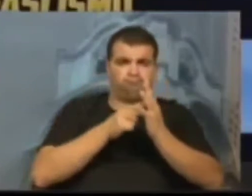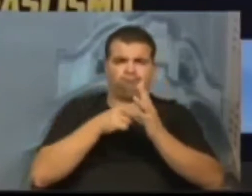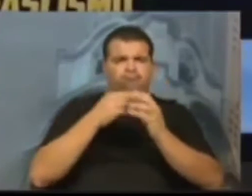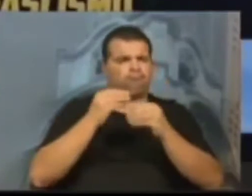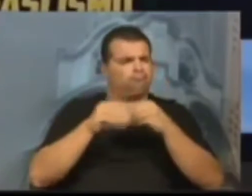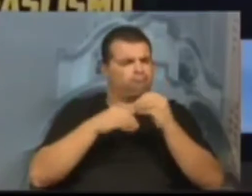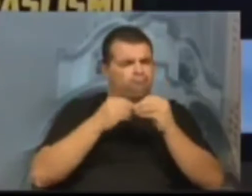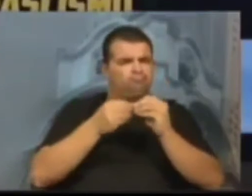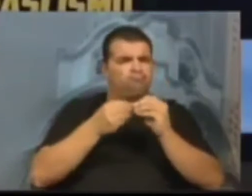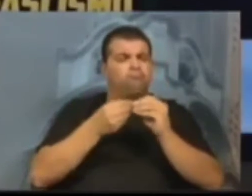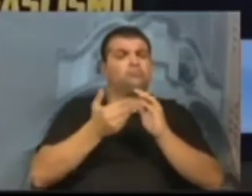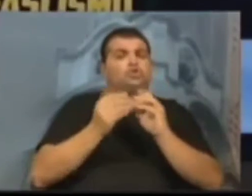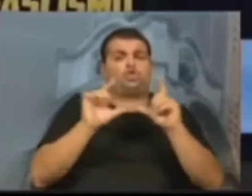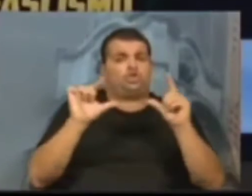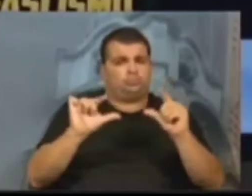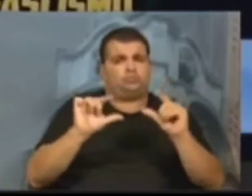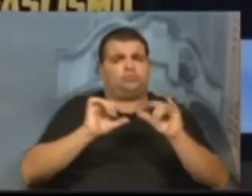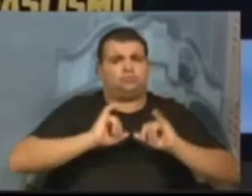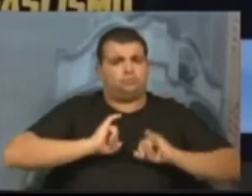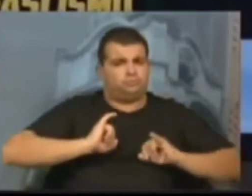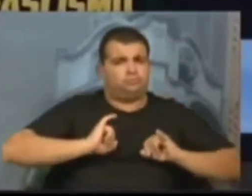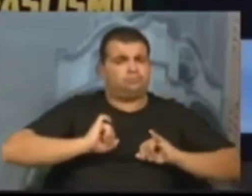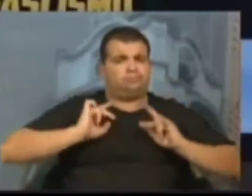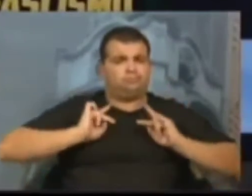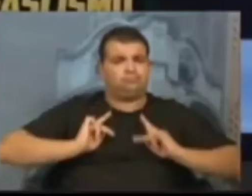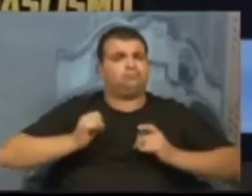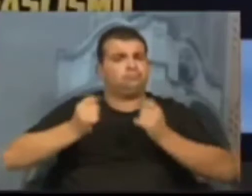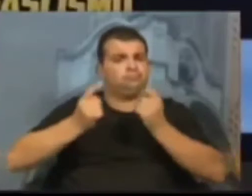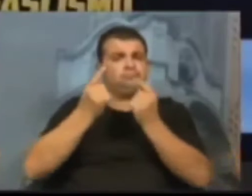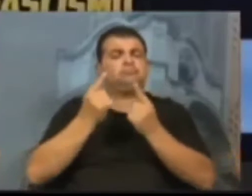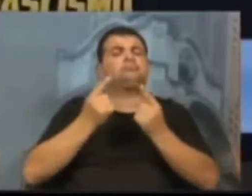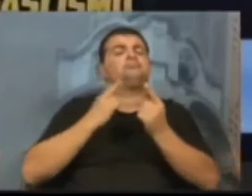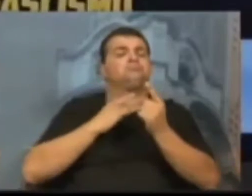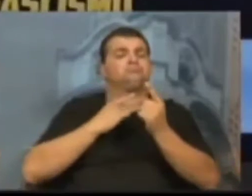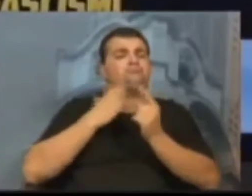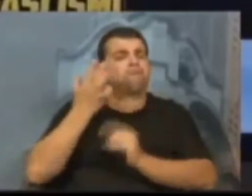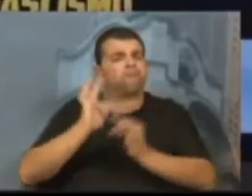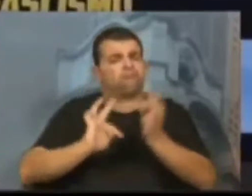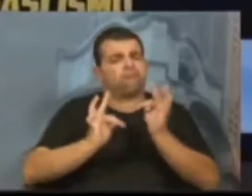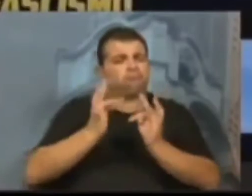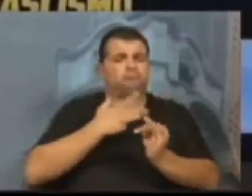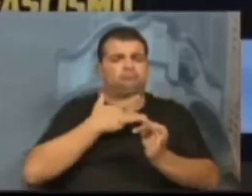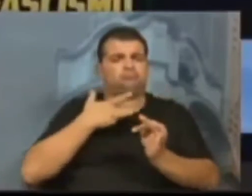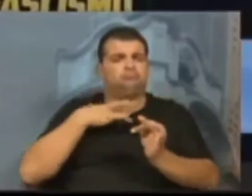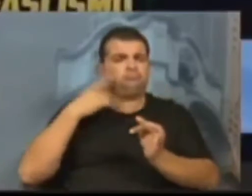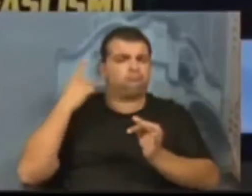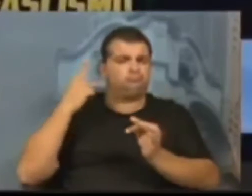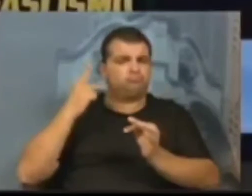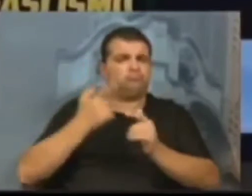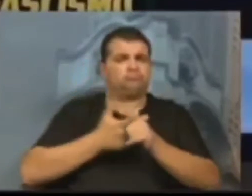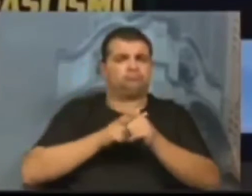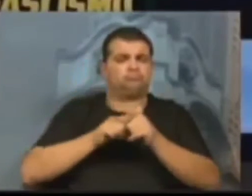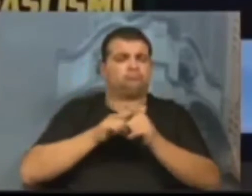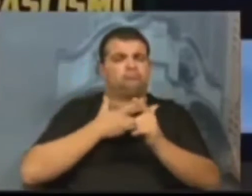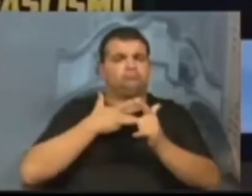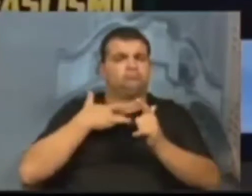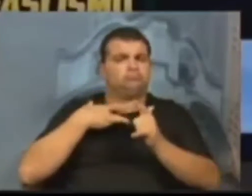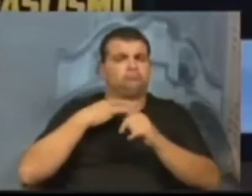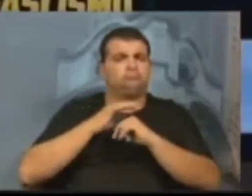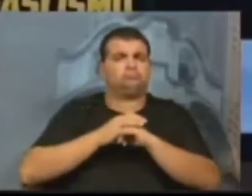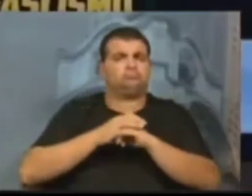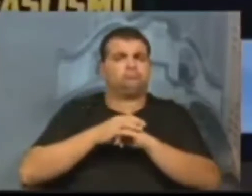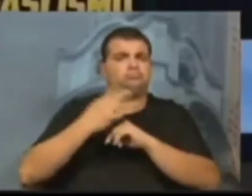o sofrimento de algumas pessoas que passam por tratamentos, que têm seus problemas de saúde e que